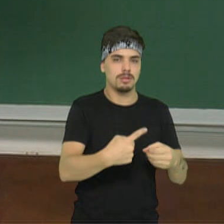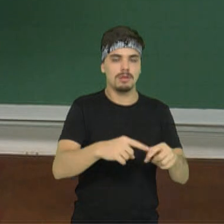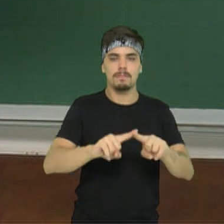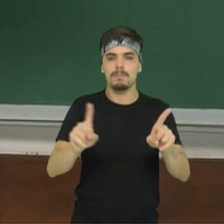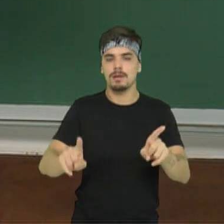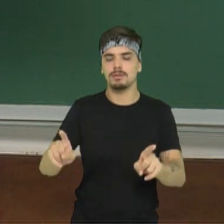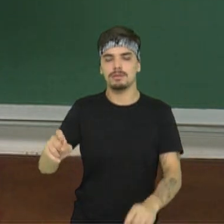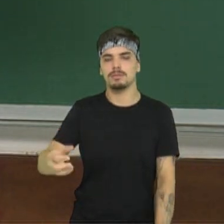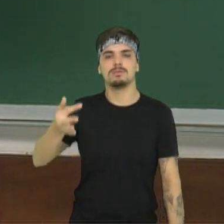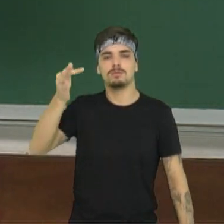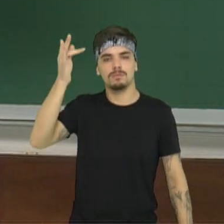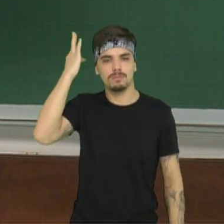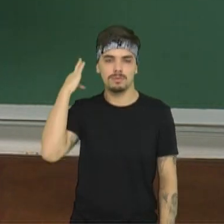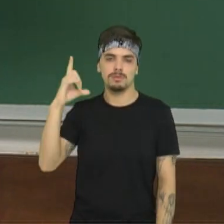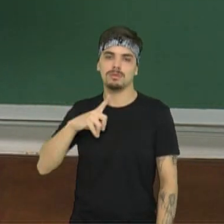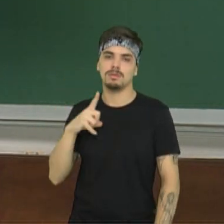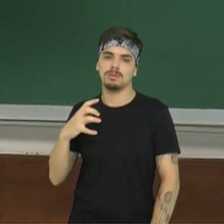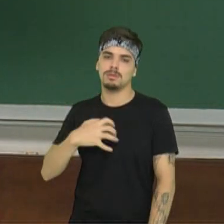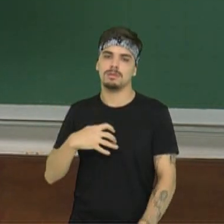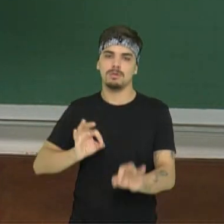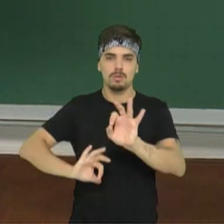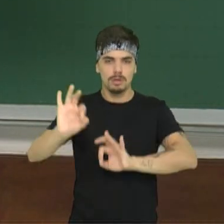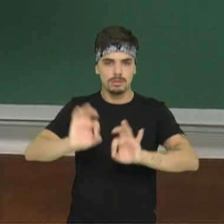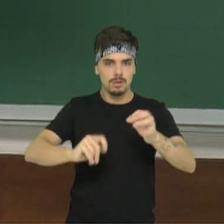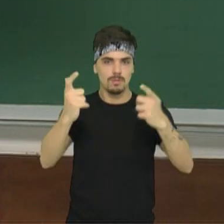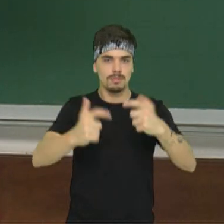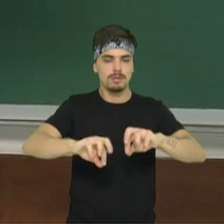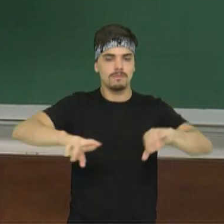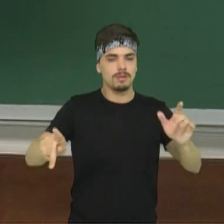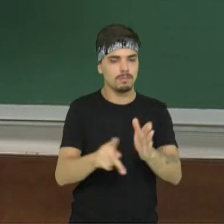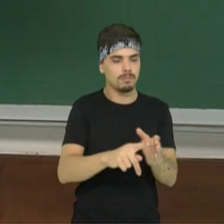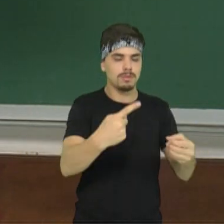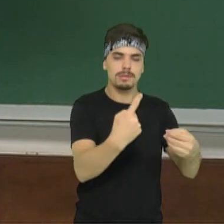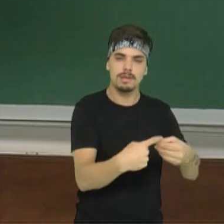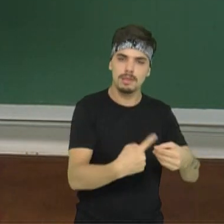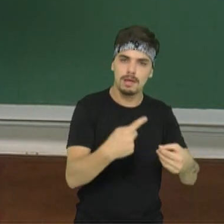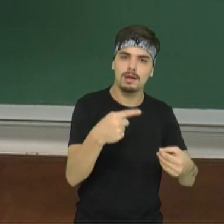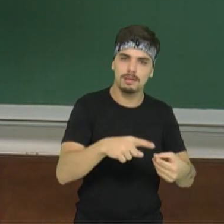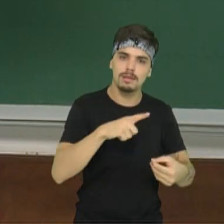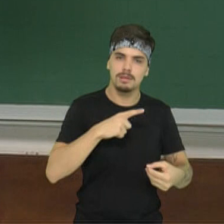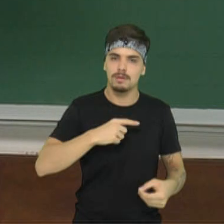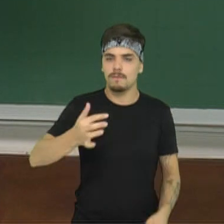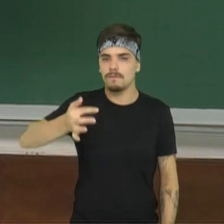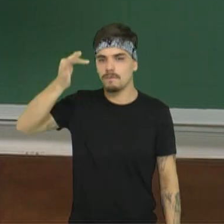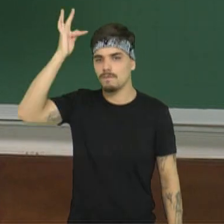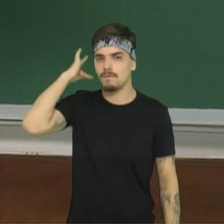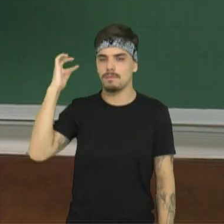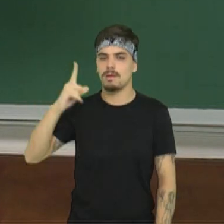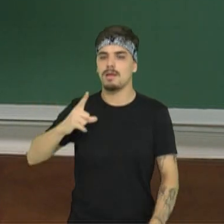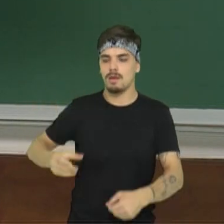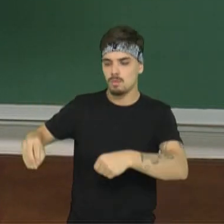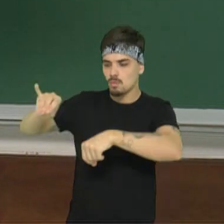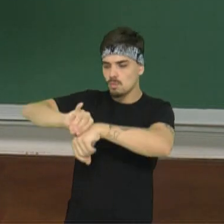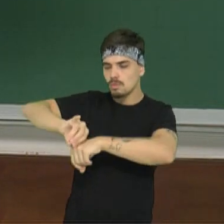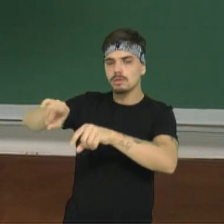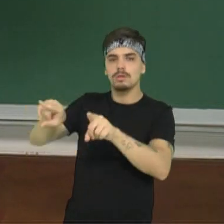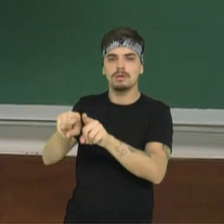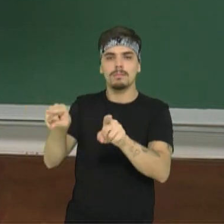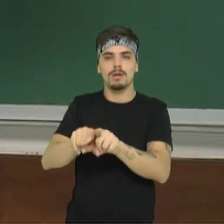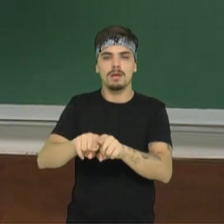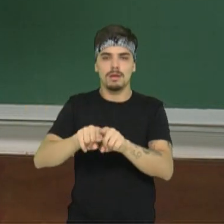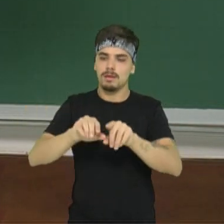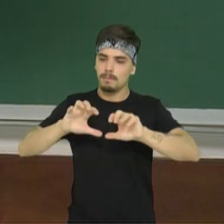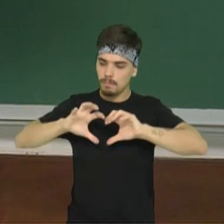uma forma de se organizar no espaço diferente de uma cidade, né? Você tinha o feudo, que era o grande centro ali, e ao